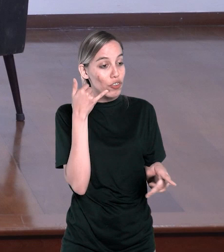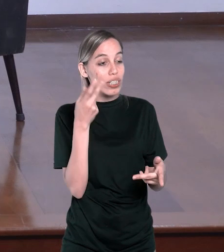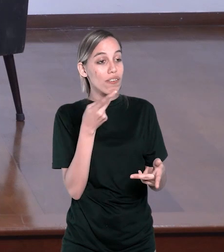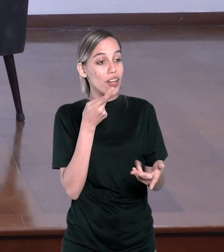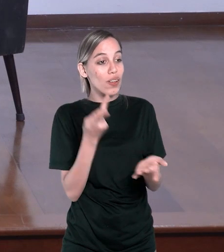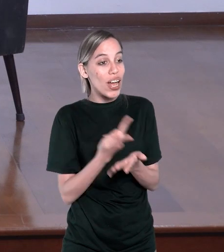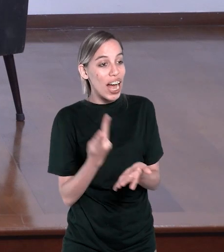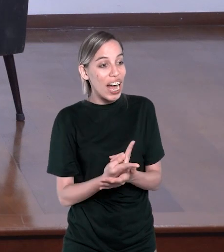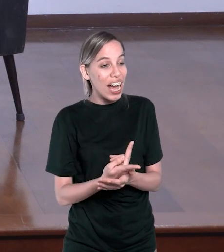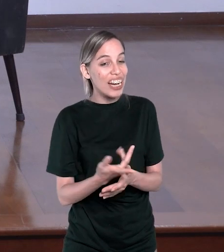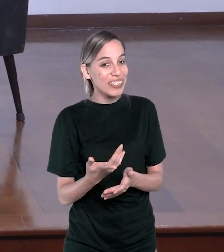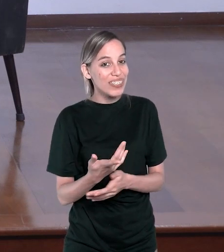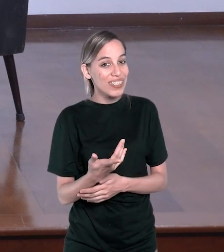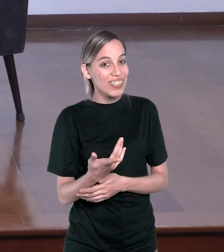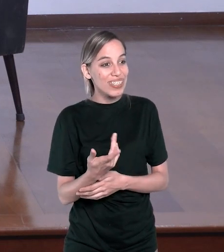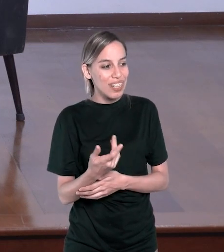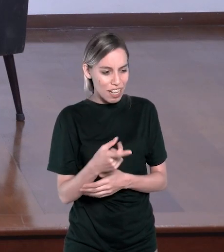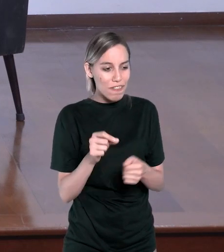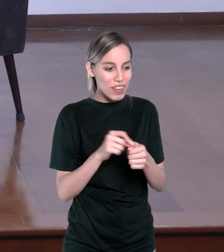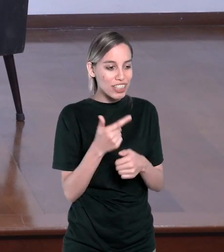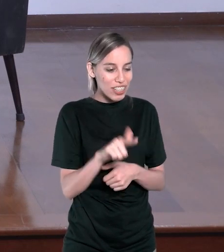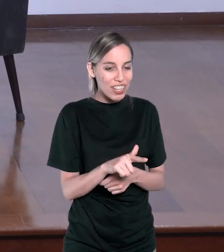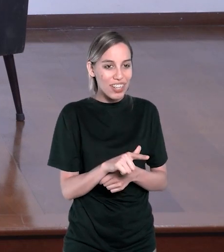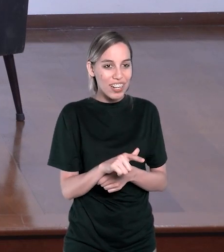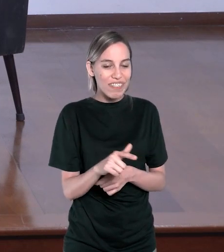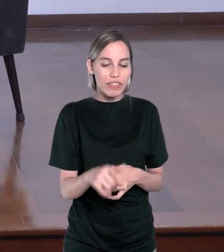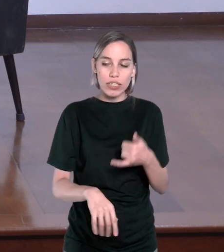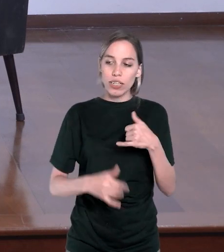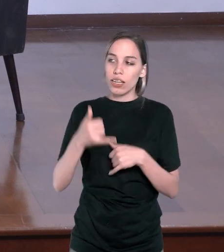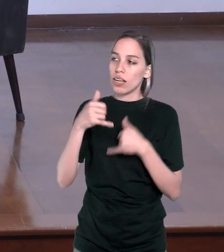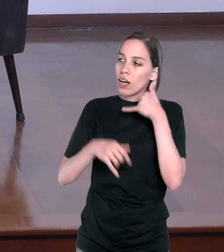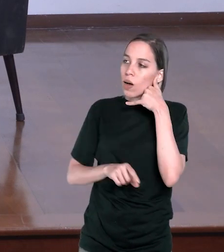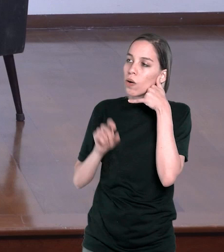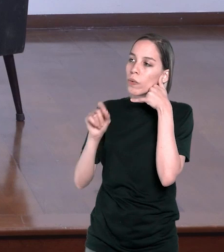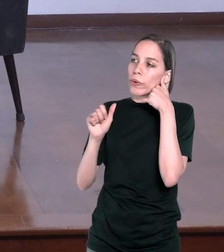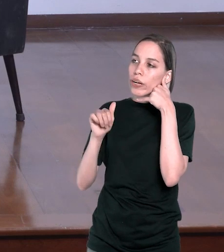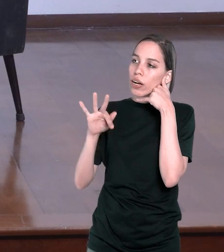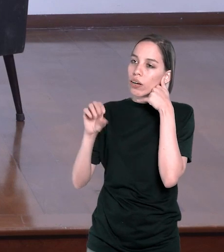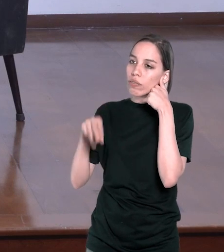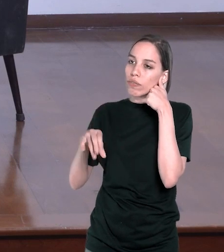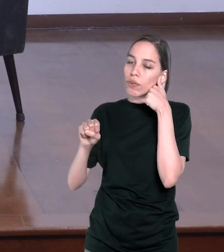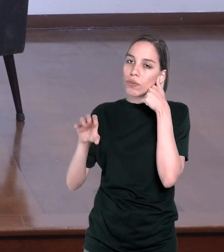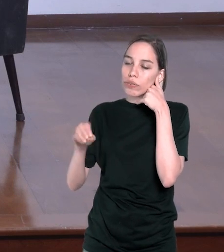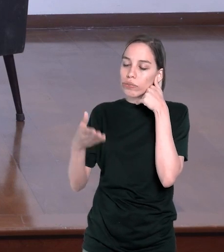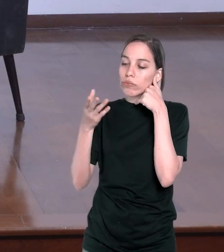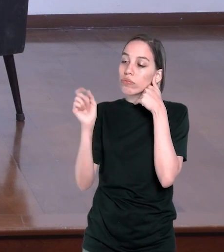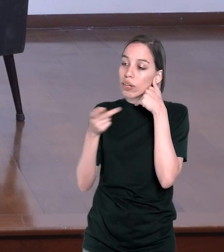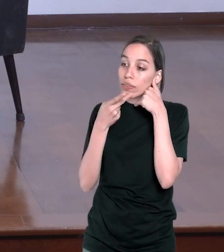ou fax. Só isso. Era só isso depois. Não, ele falava, e as pessoas deixavam um